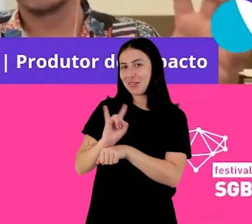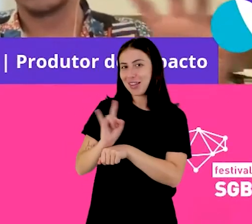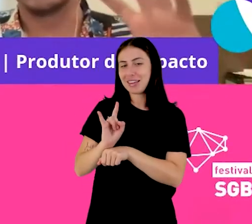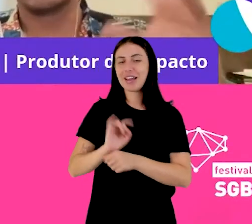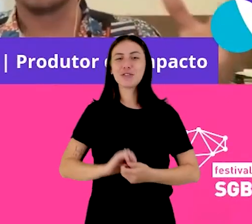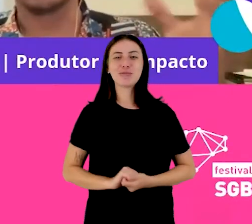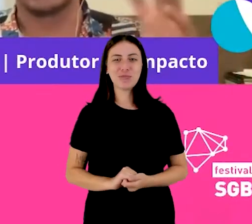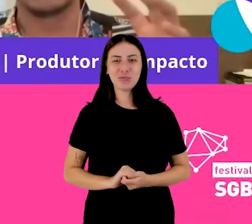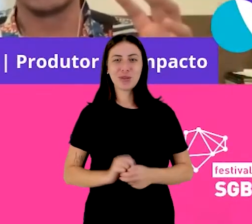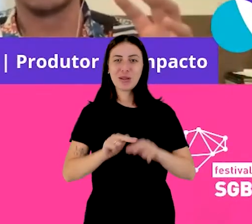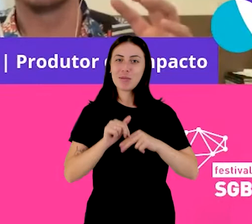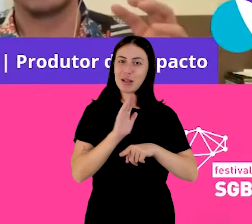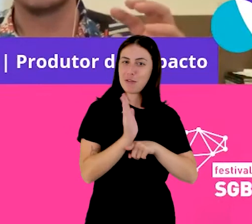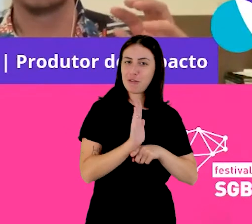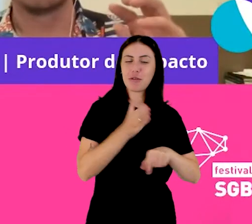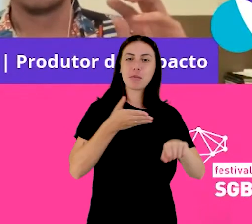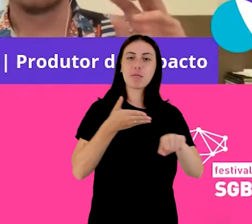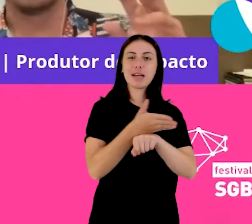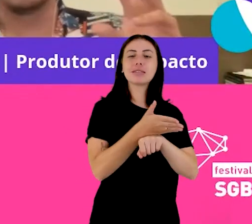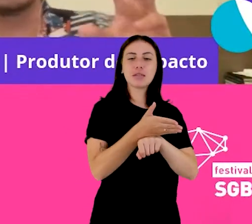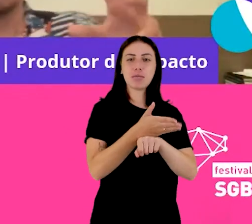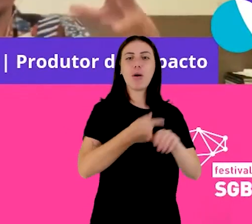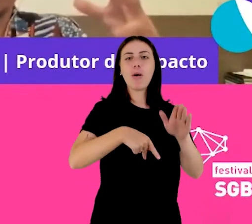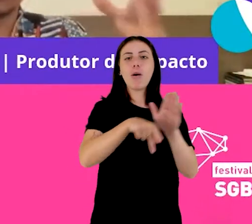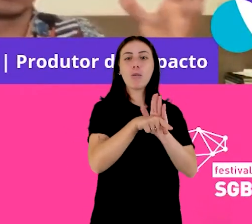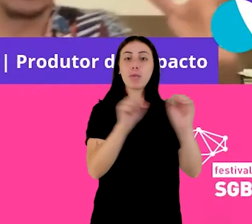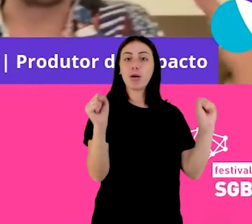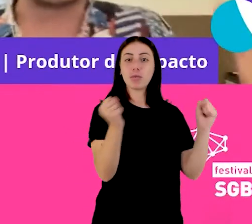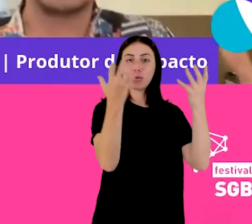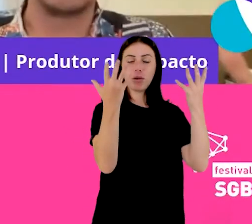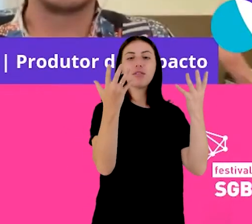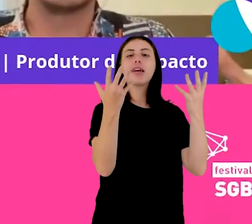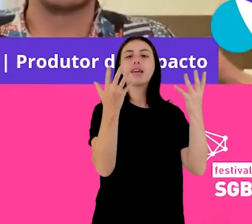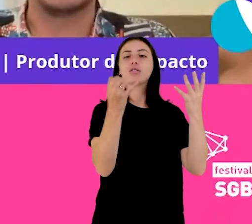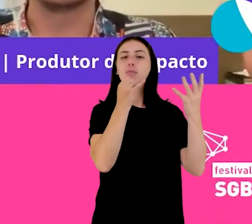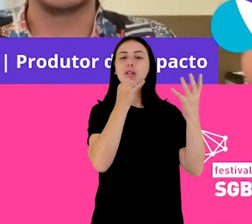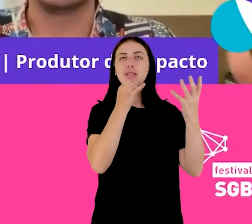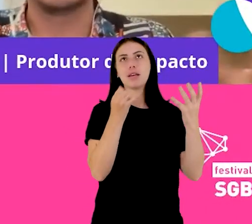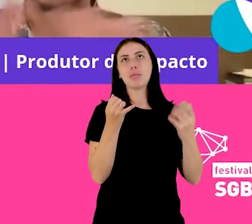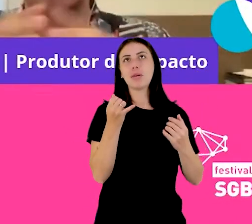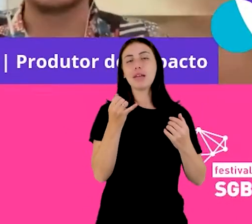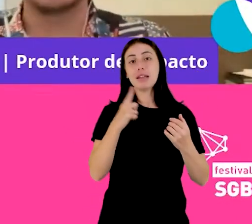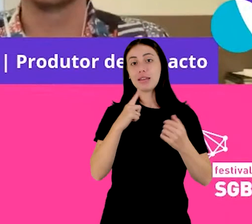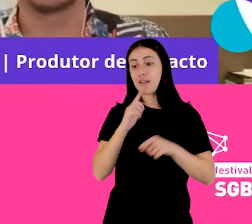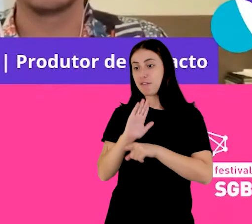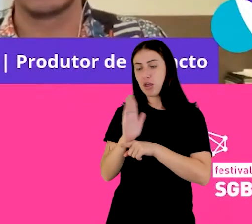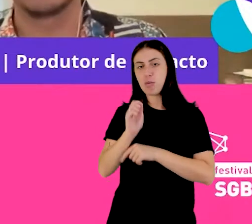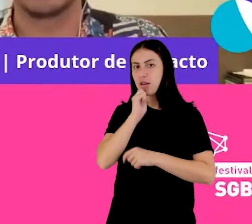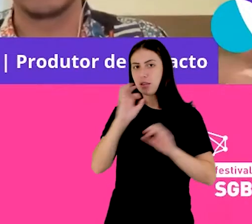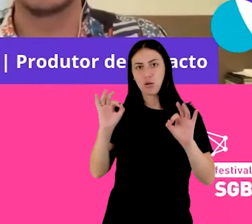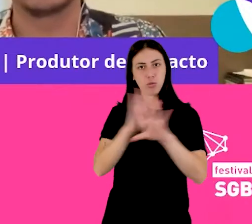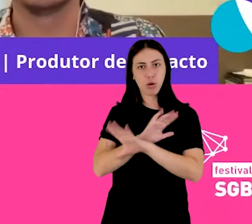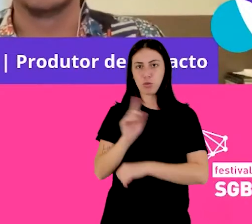leva filmes que estão ainda em processo de montagem para uma consultora, uma especialista em montagem analisar, e também tem uma plateia de observadores